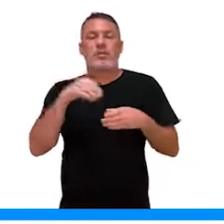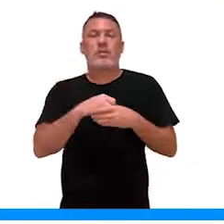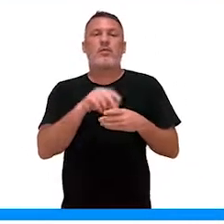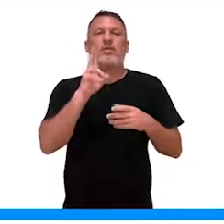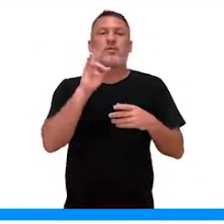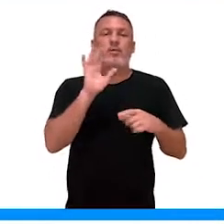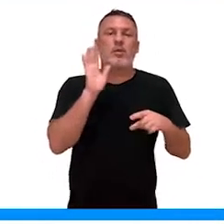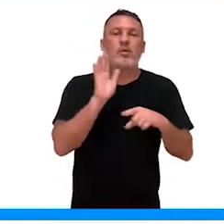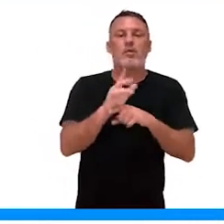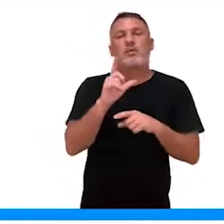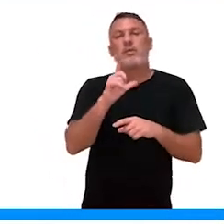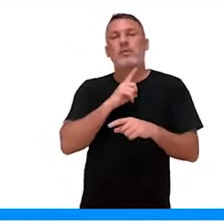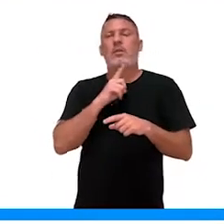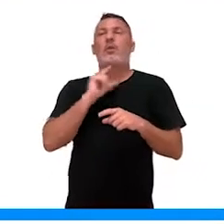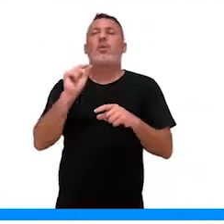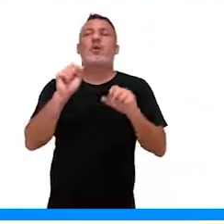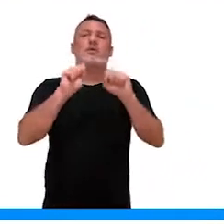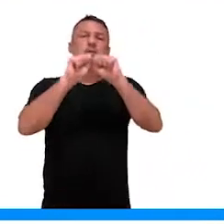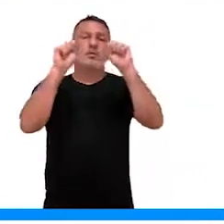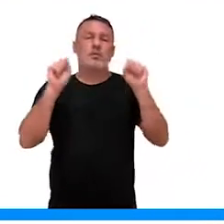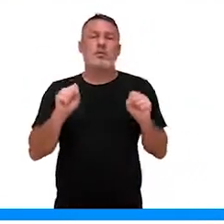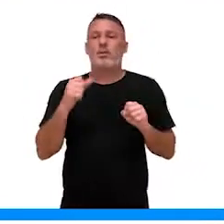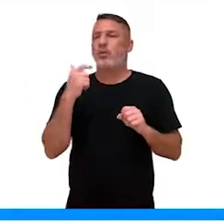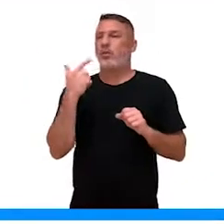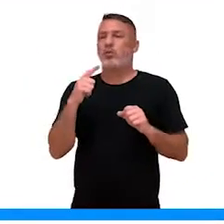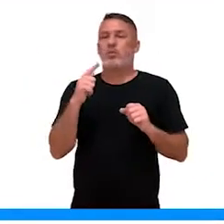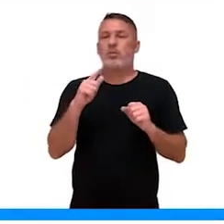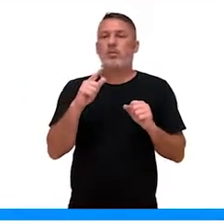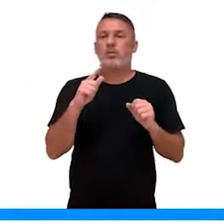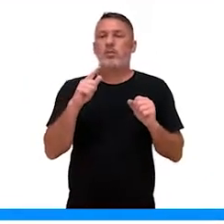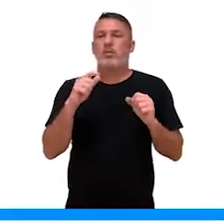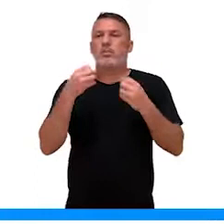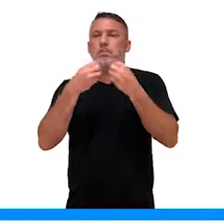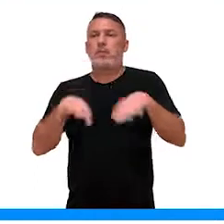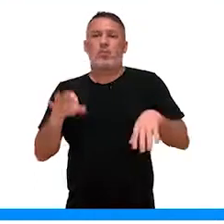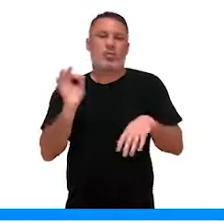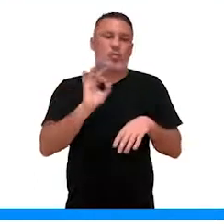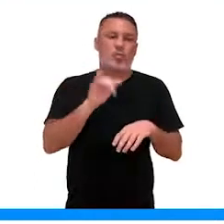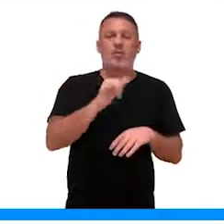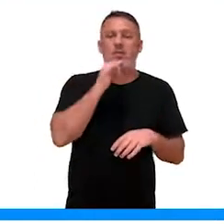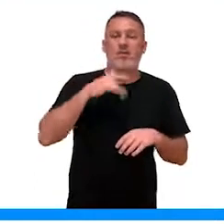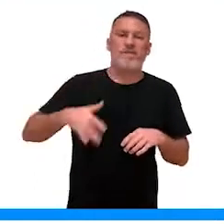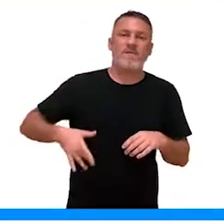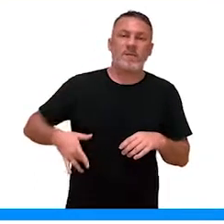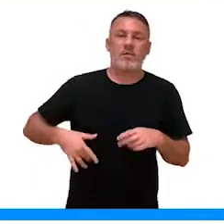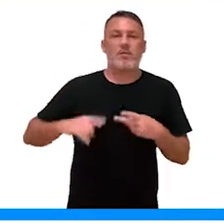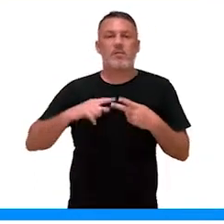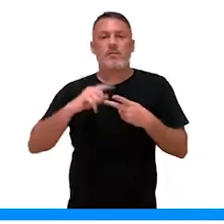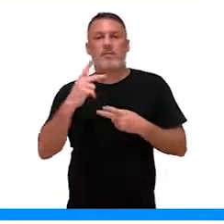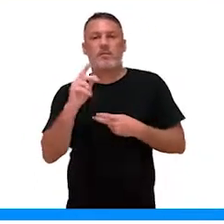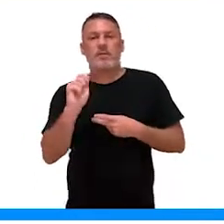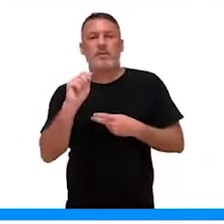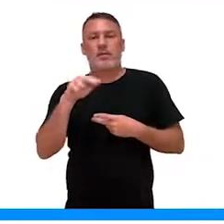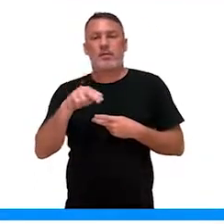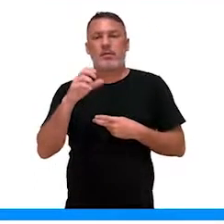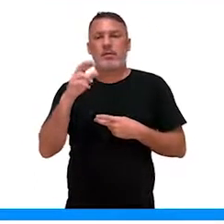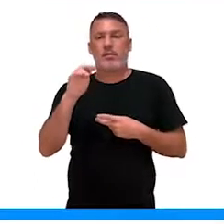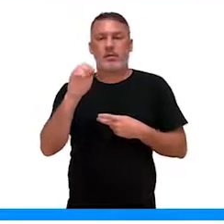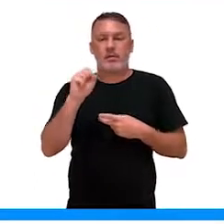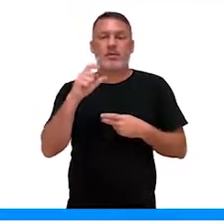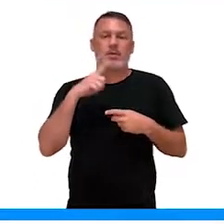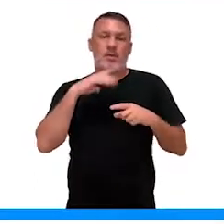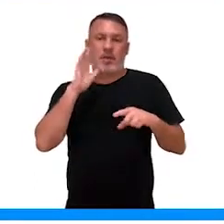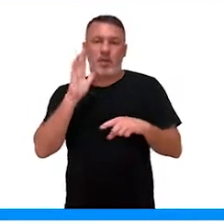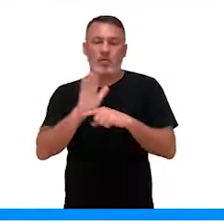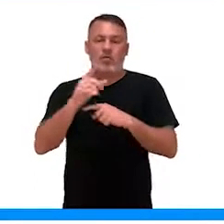um determinado sistema sem com que passem por elas. Por exemplo, o fígado e o pâncreas, eles ajudam na digestão, mas o alimento